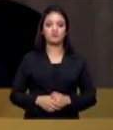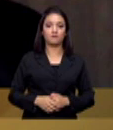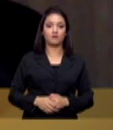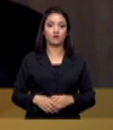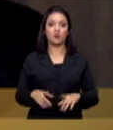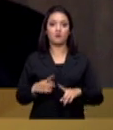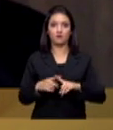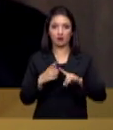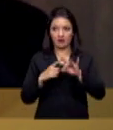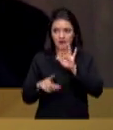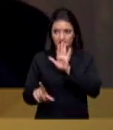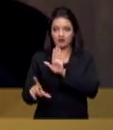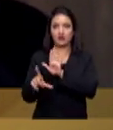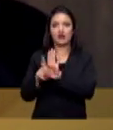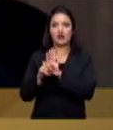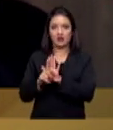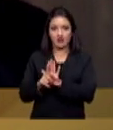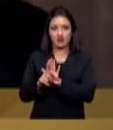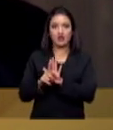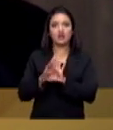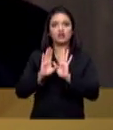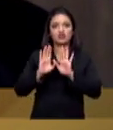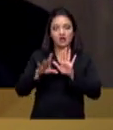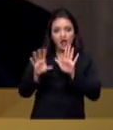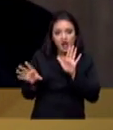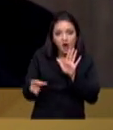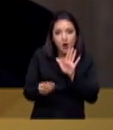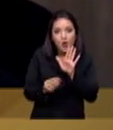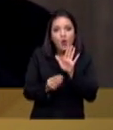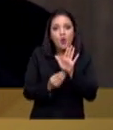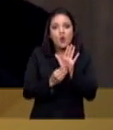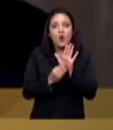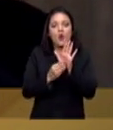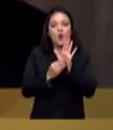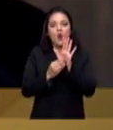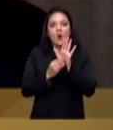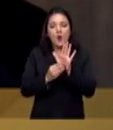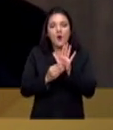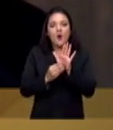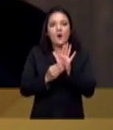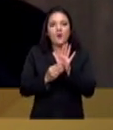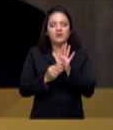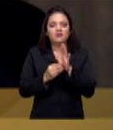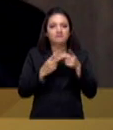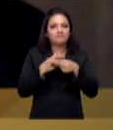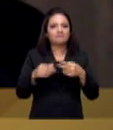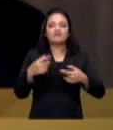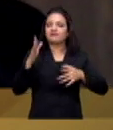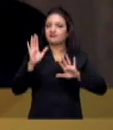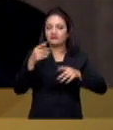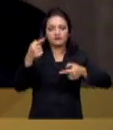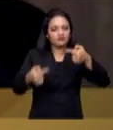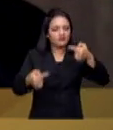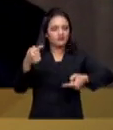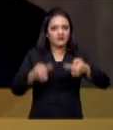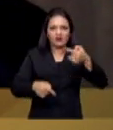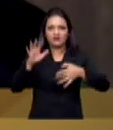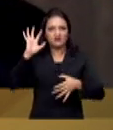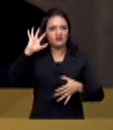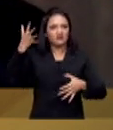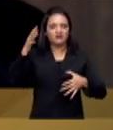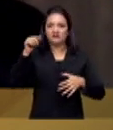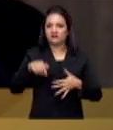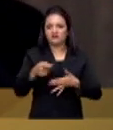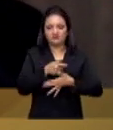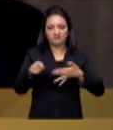legislação infraconstitucional incorporar orientação já pacificada na jurisprudência do tribunal,